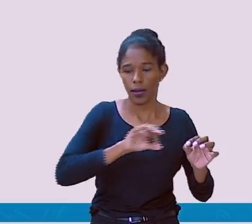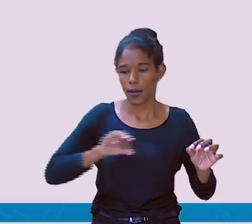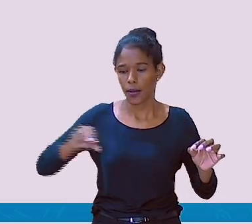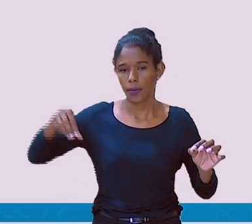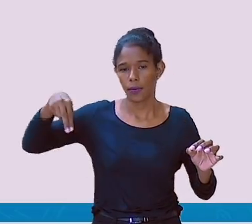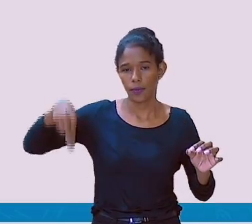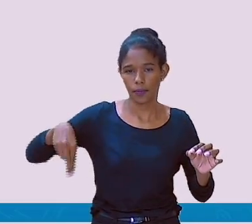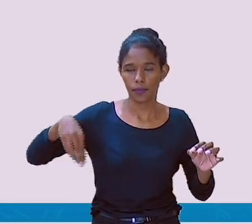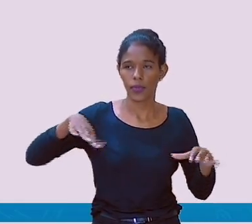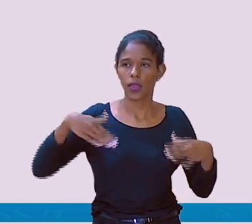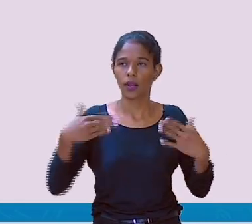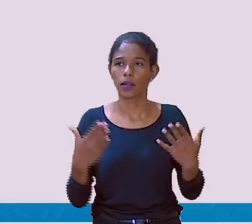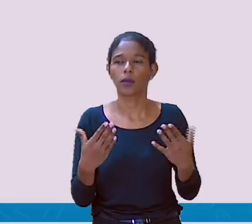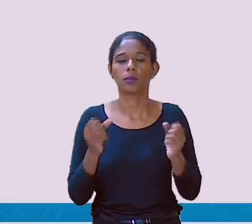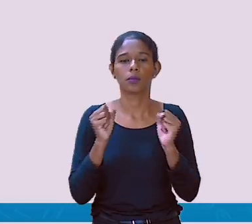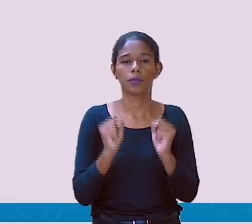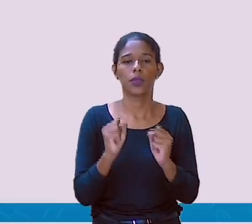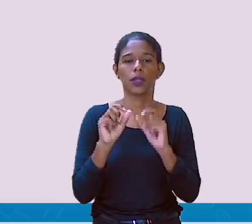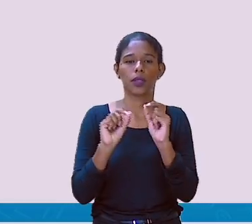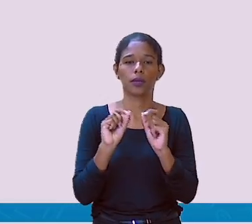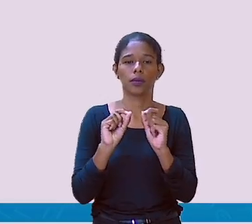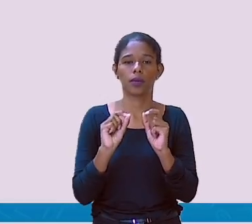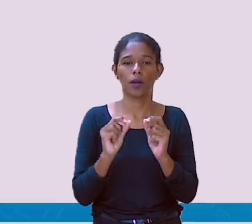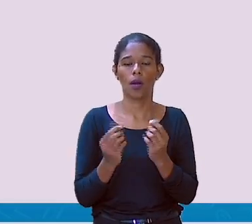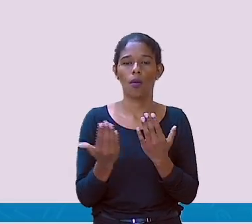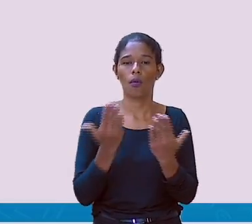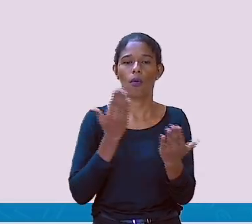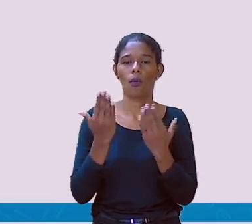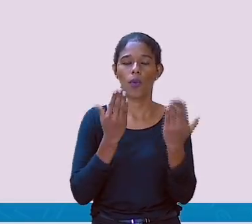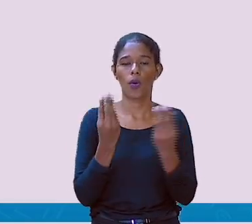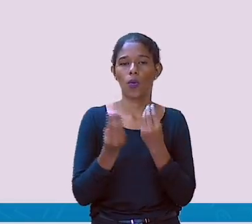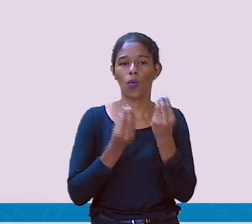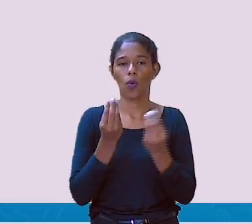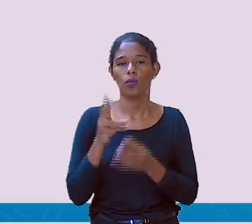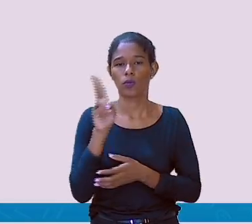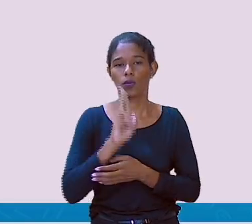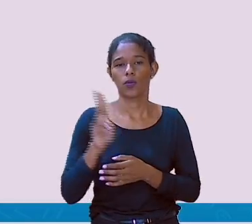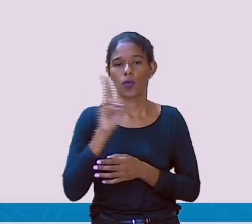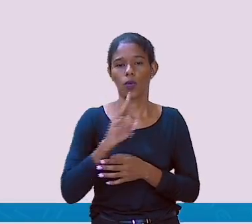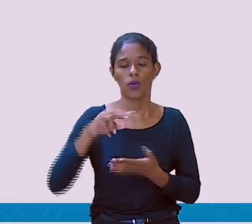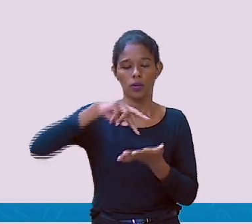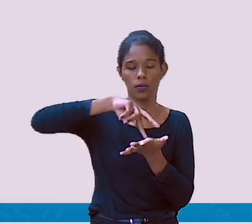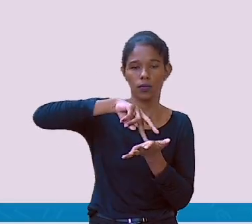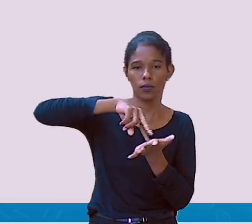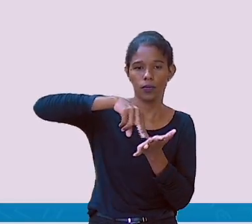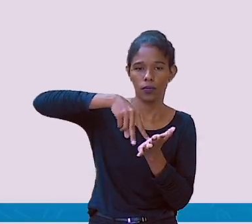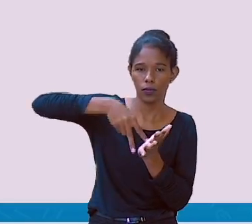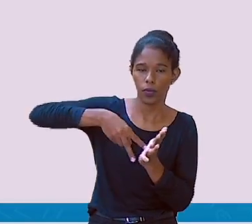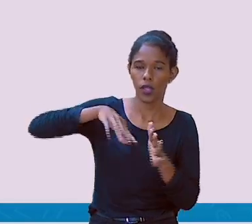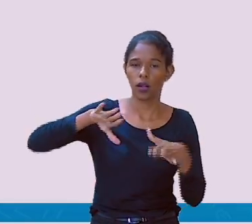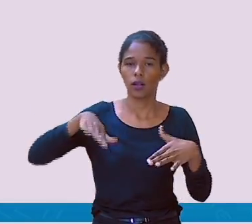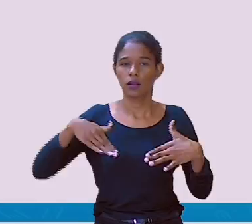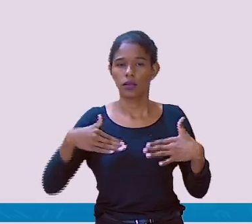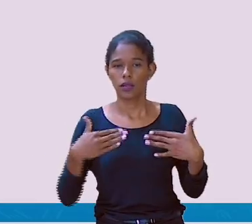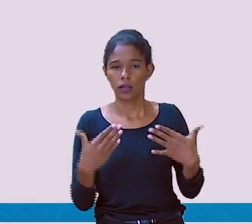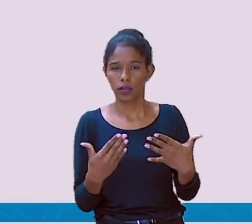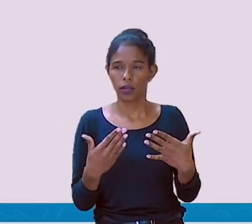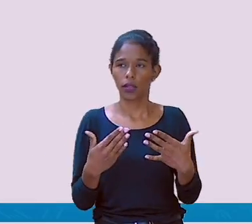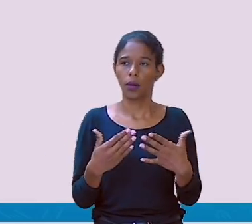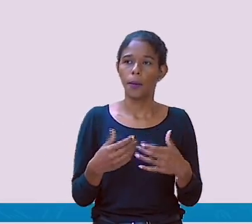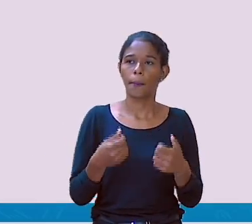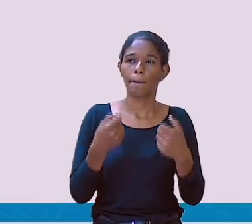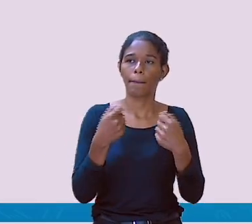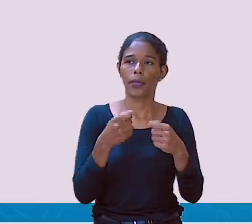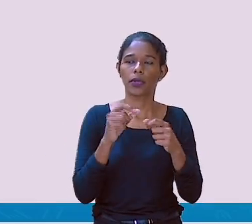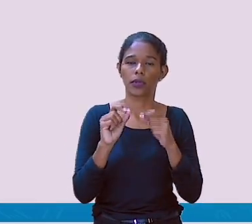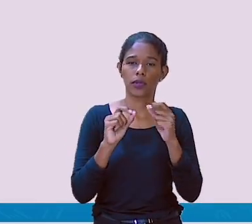desse segmento usando um compasso. Usem aí, tá? Para isso, deixamos o compasso com a abertura da